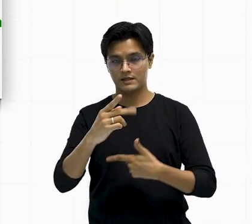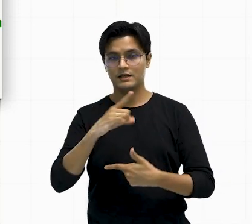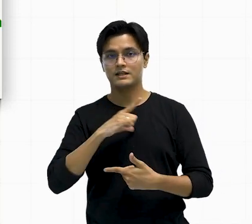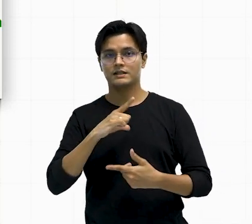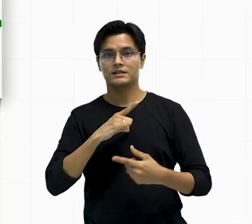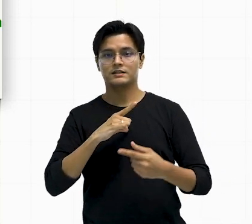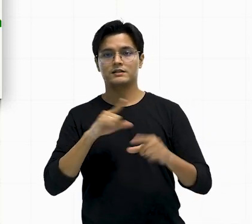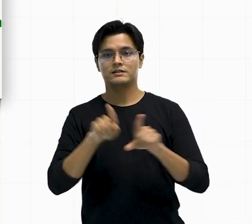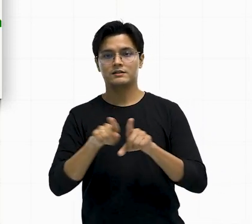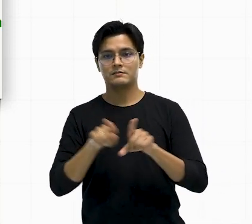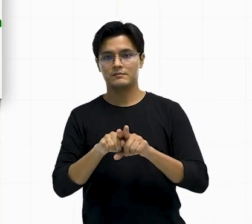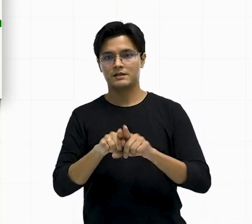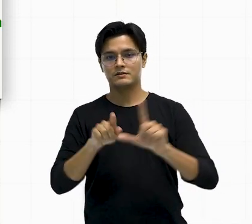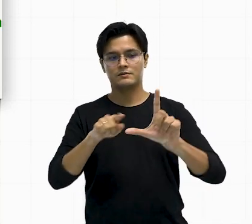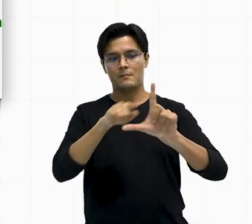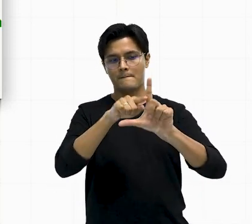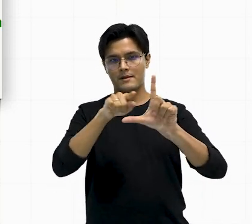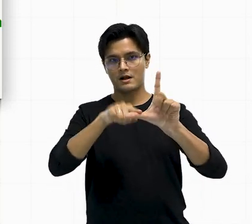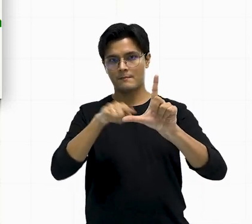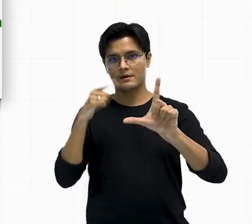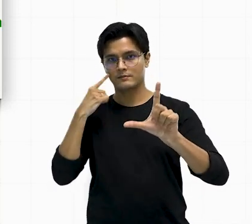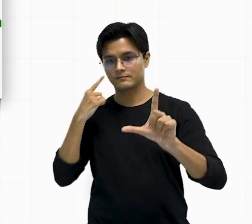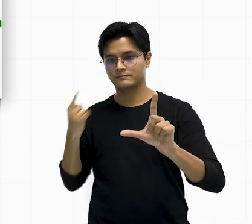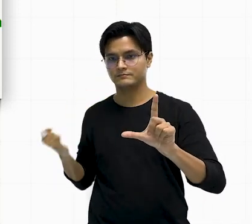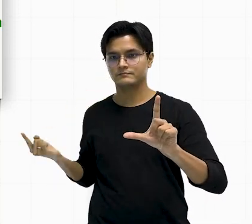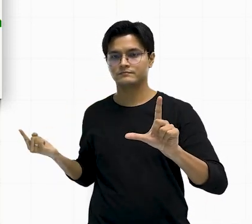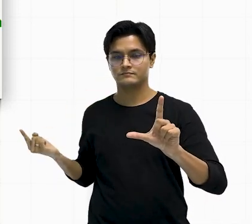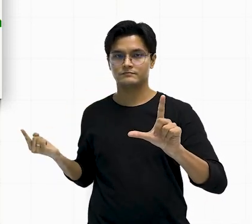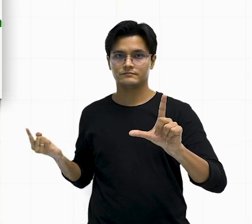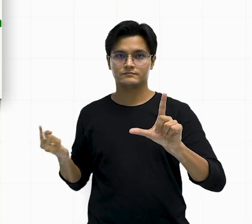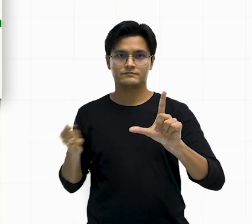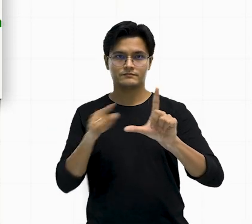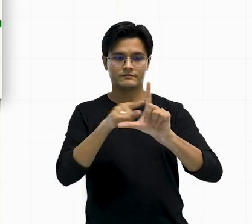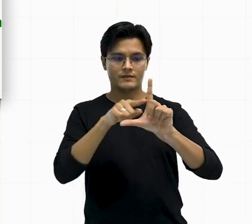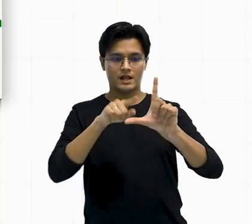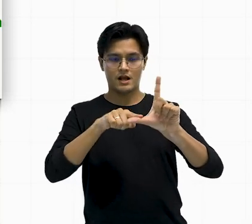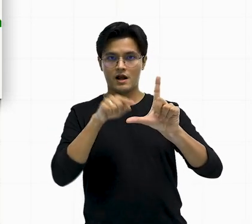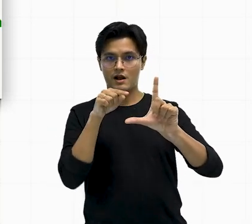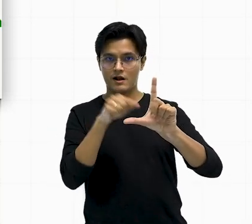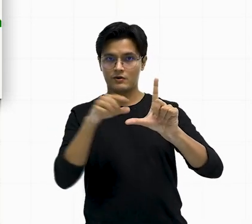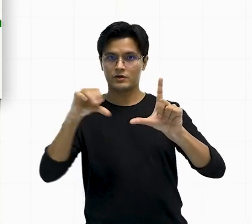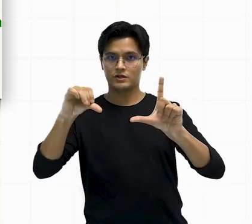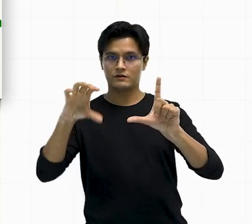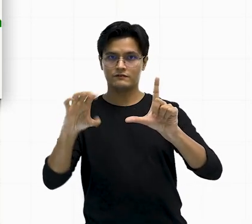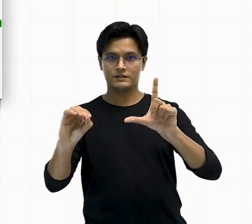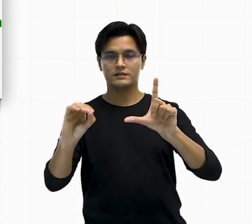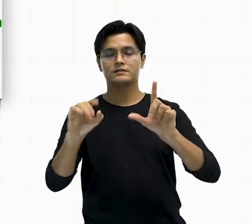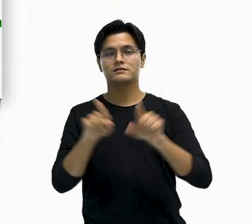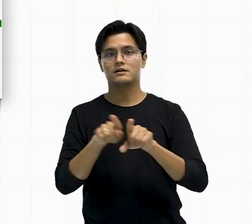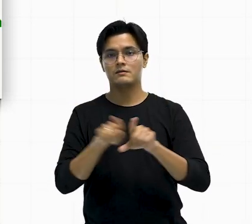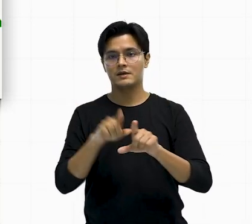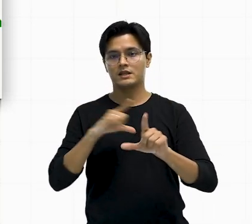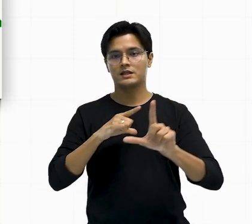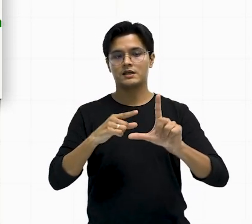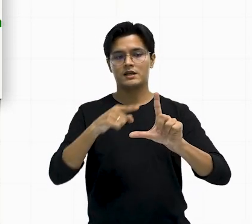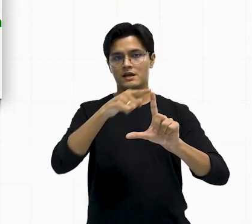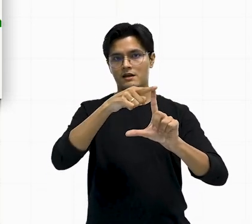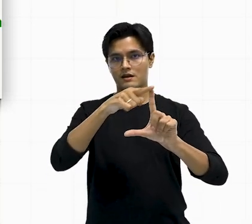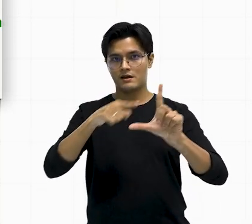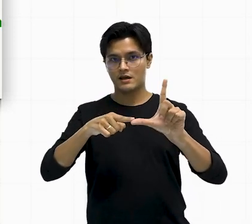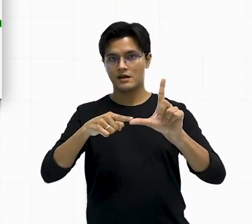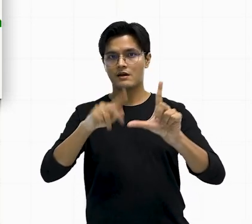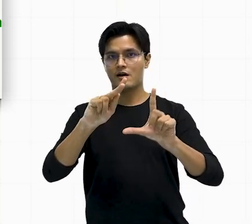tá? Identificado aqui no caso o ângulo de 90 graus. Nós temos aqui a